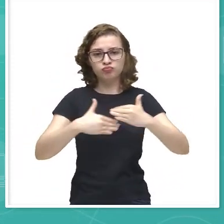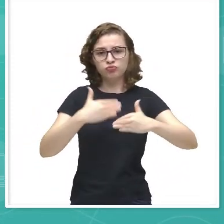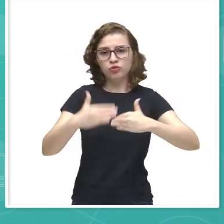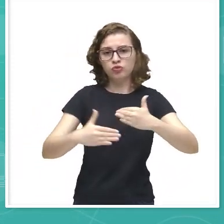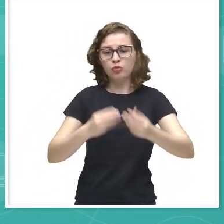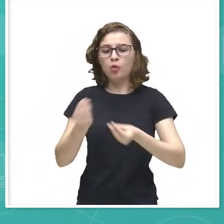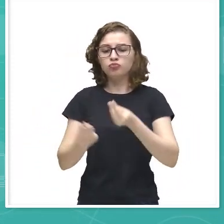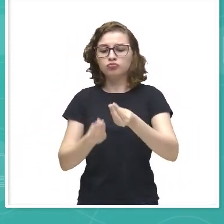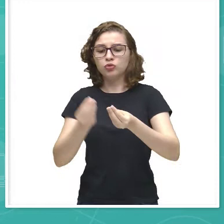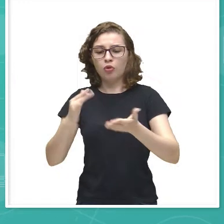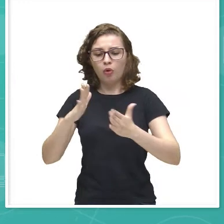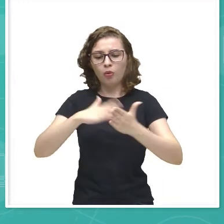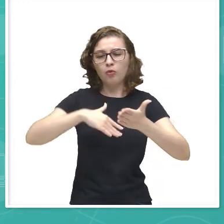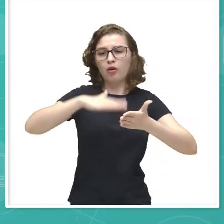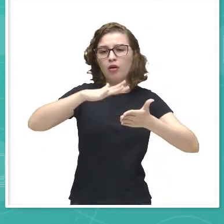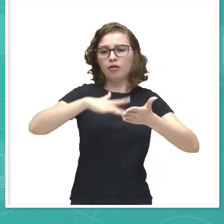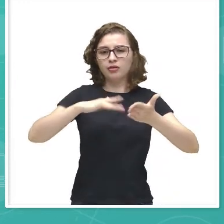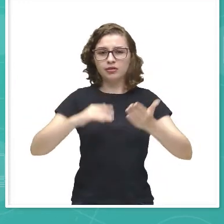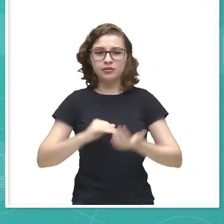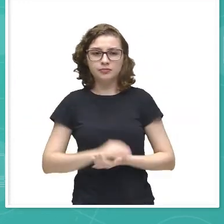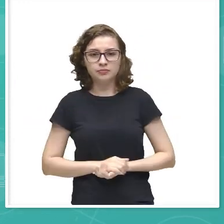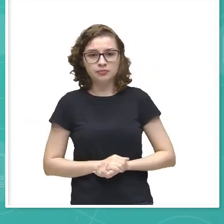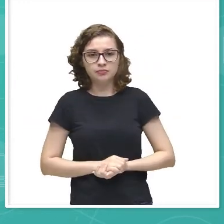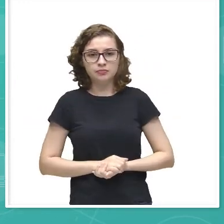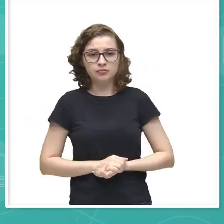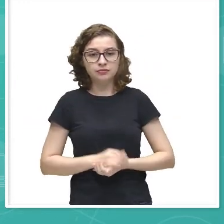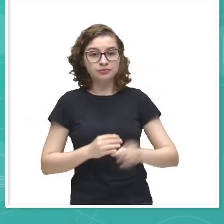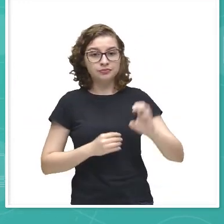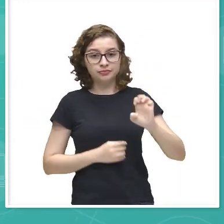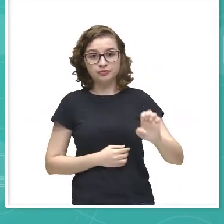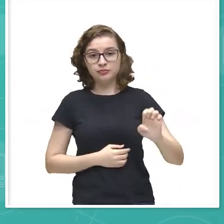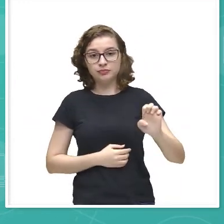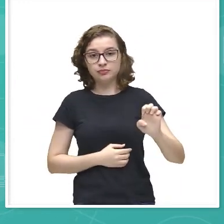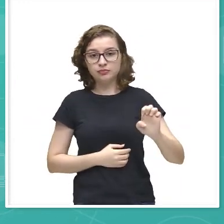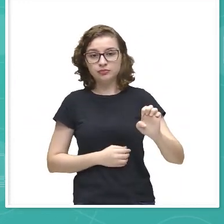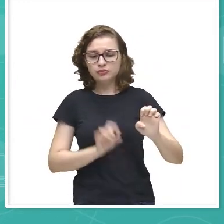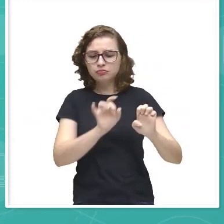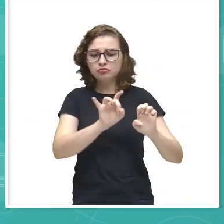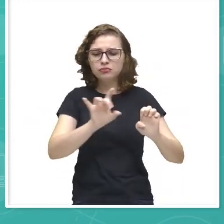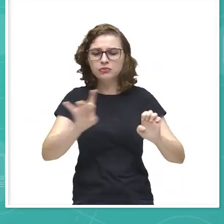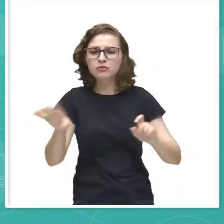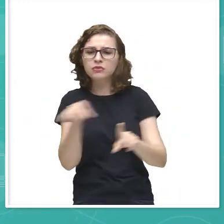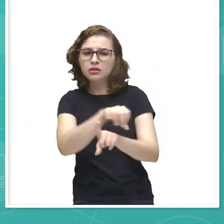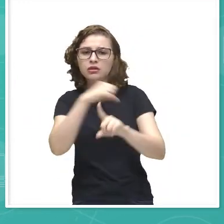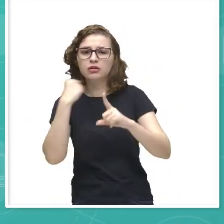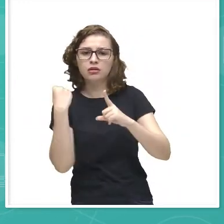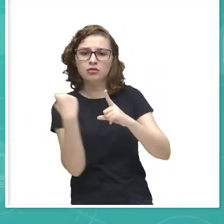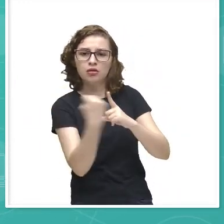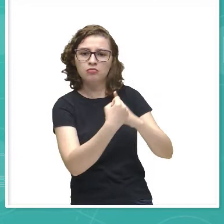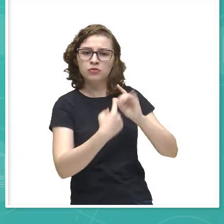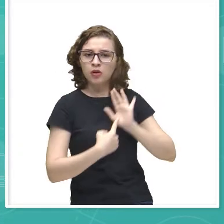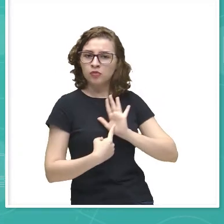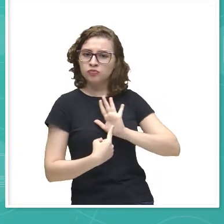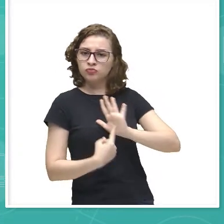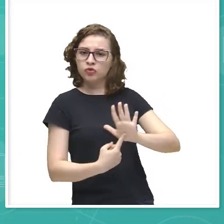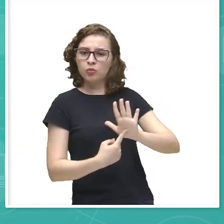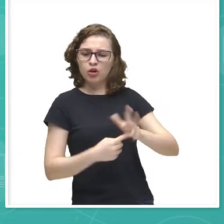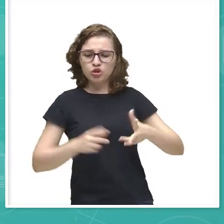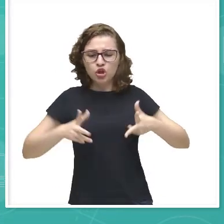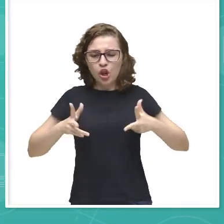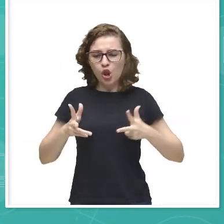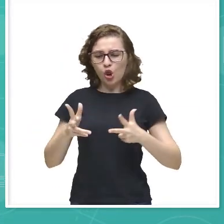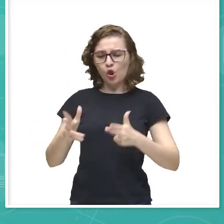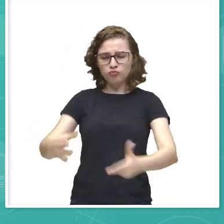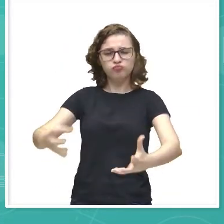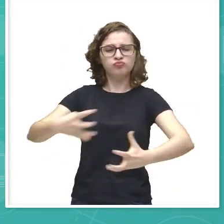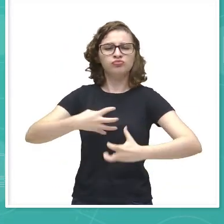para realizar obras. E a alternativa E. Cada sociedade apresenta o mesmo estilo de